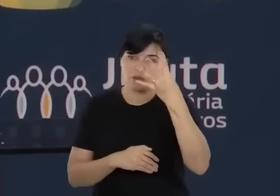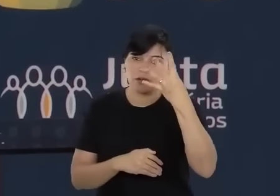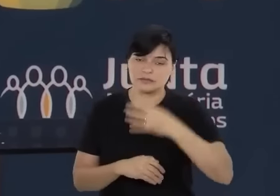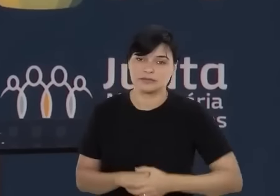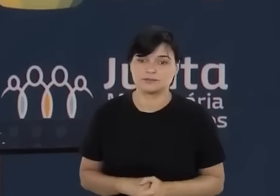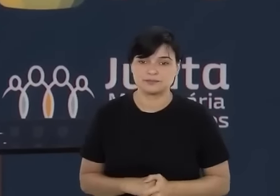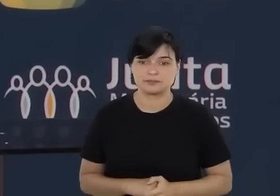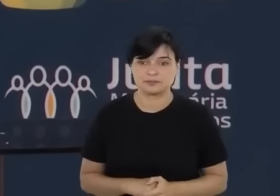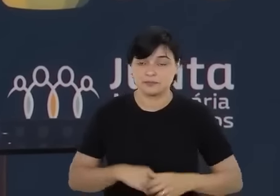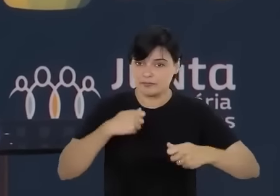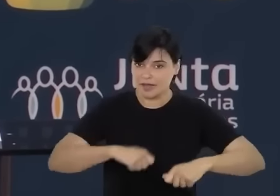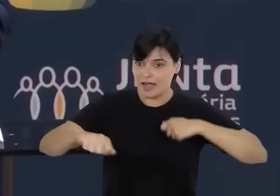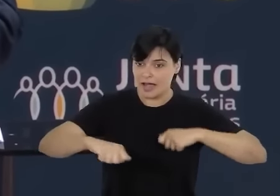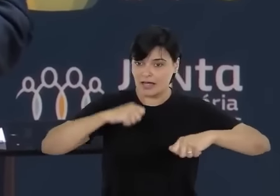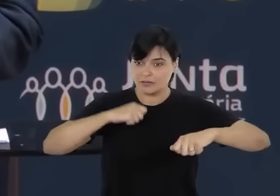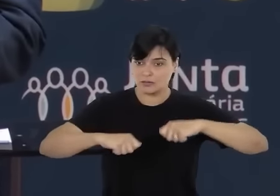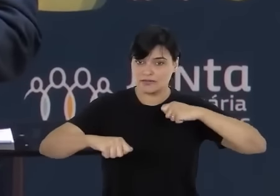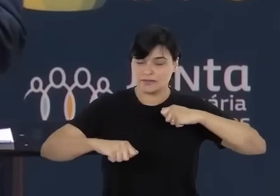34 atos